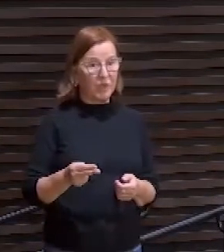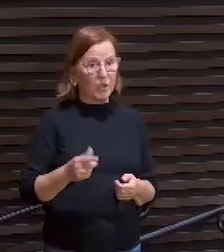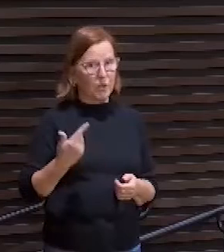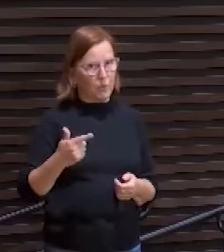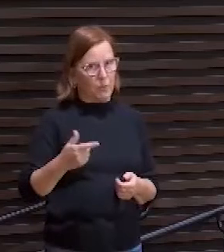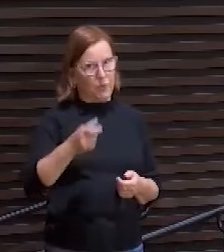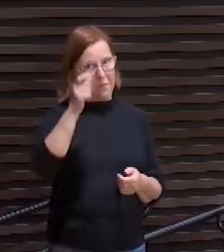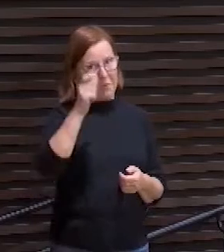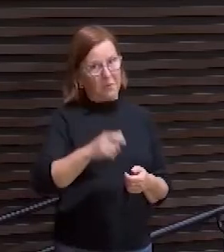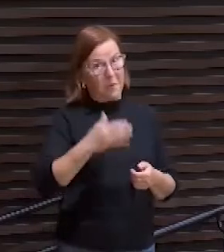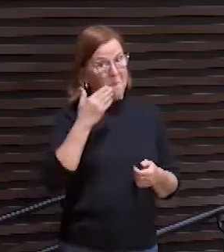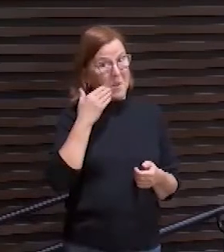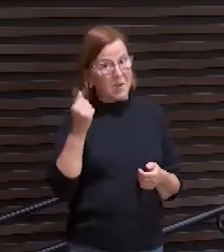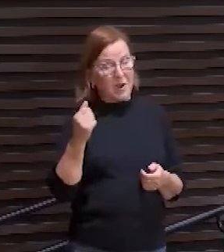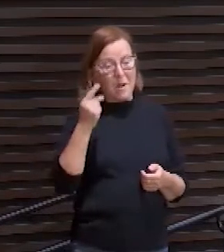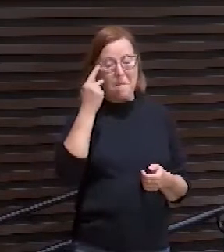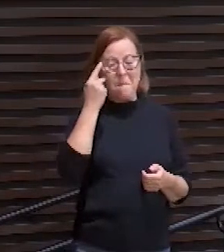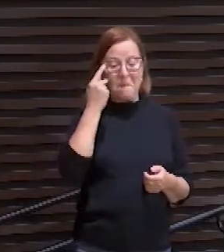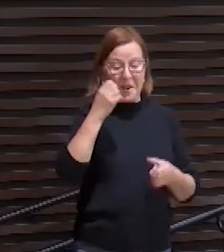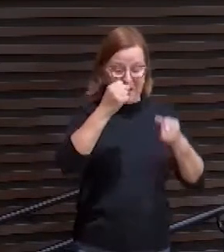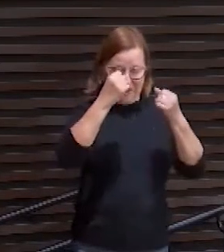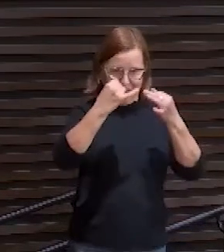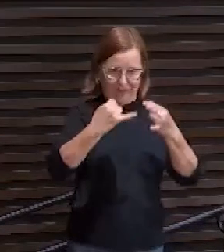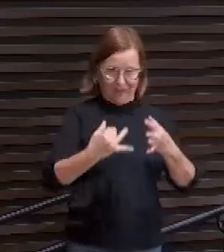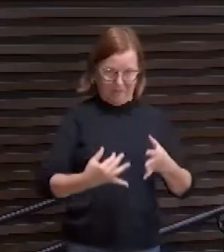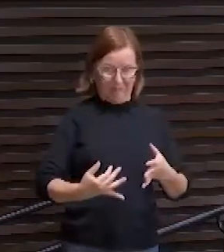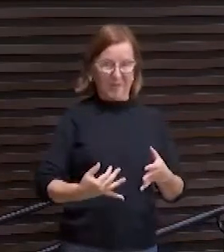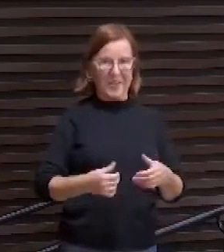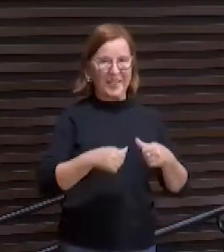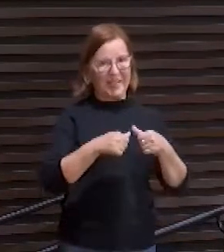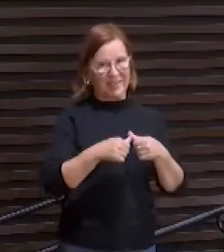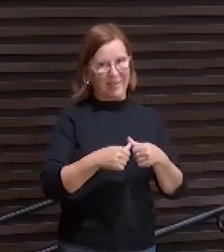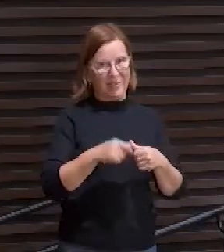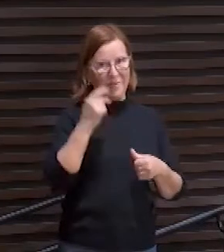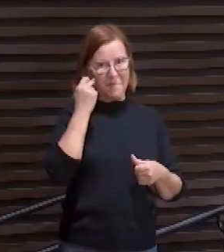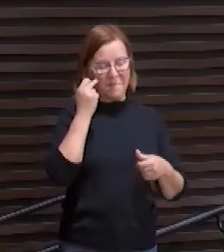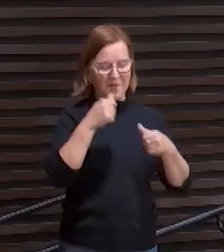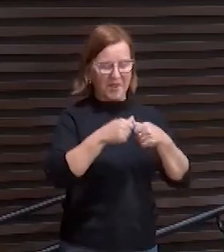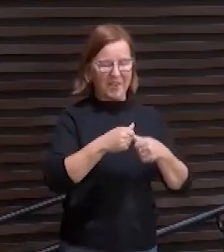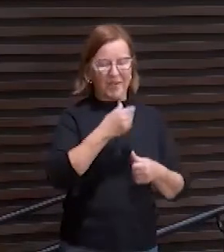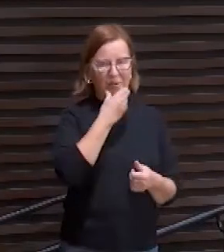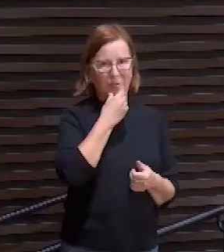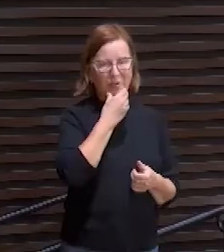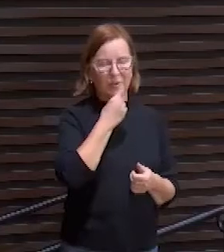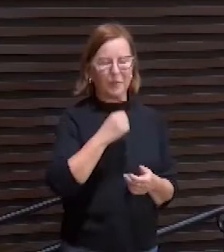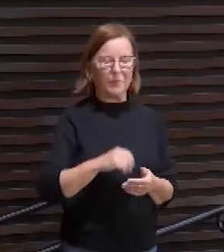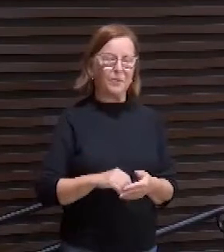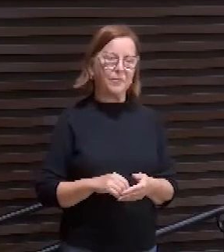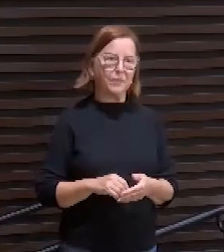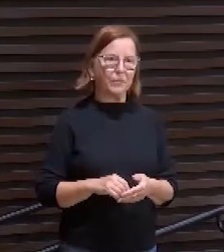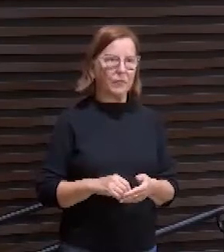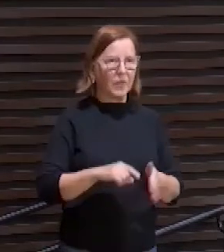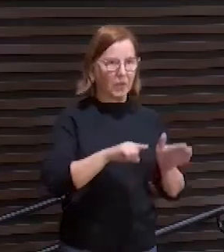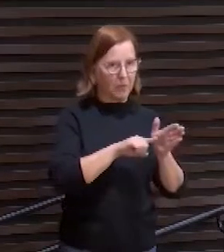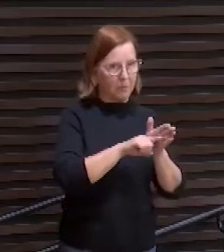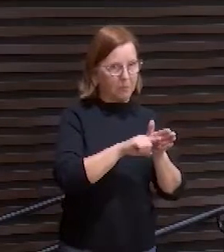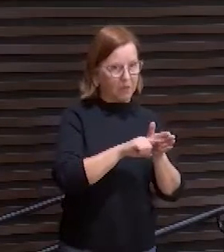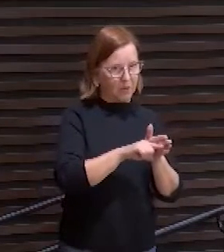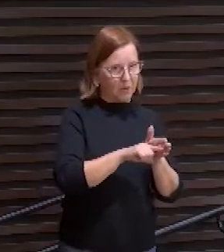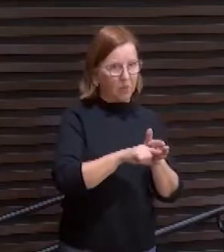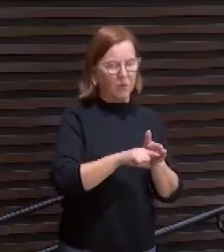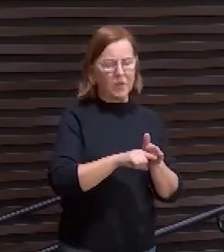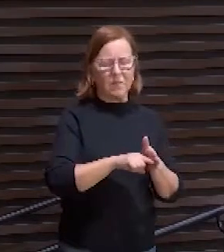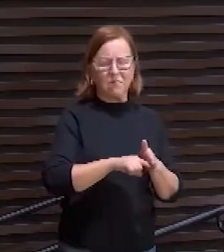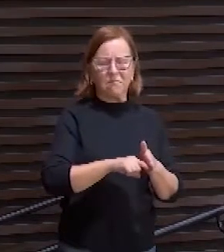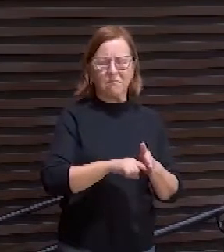melhor para explicar isso a esse homem. E era uma pergunta, de fato,